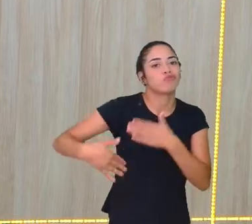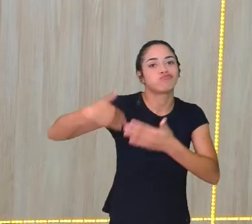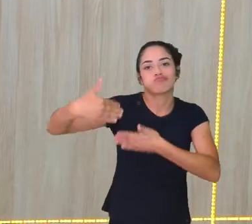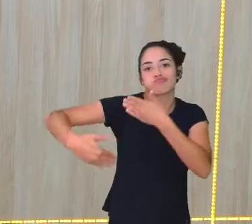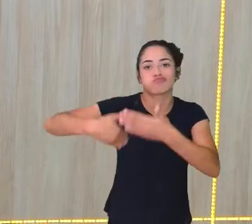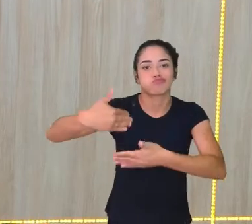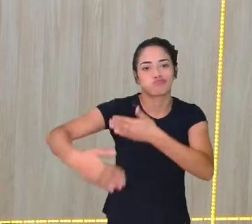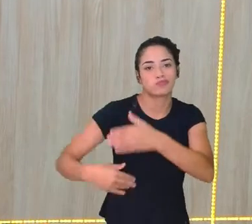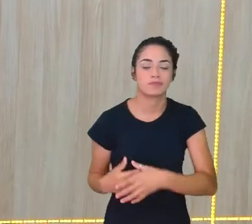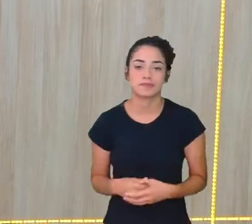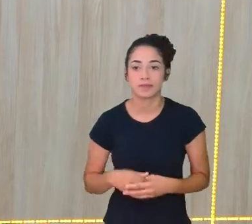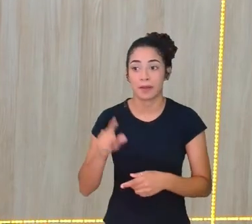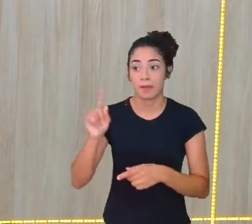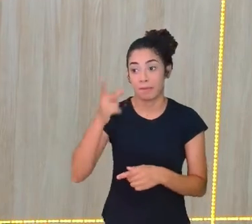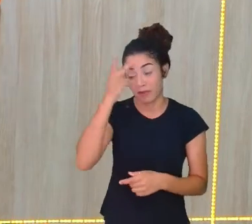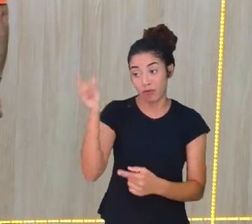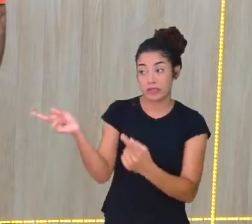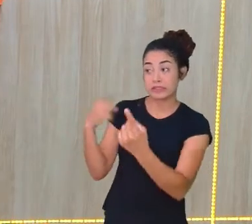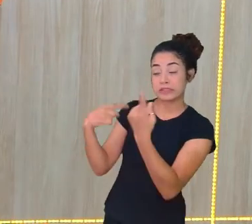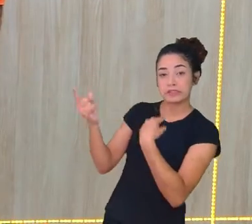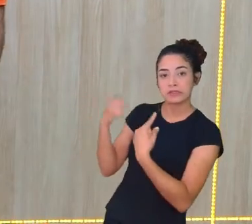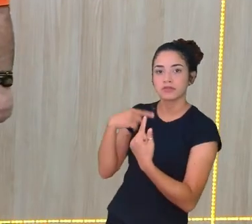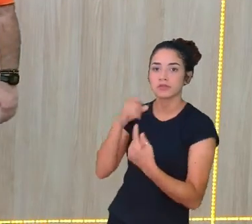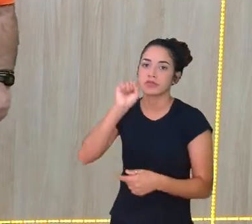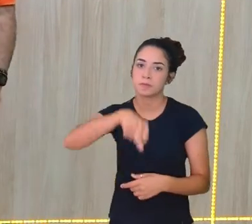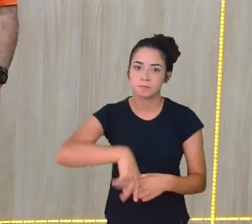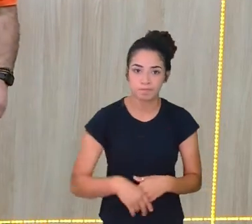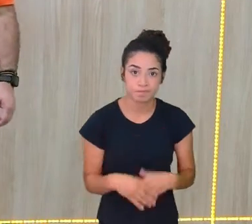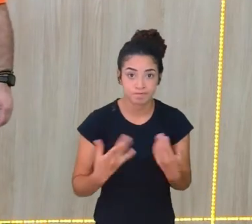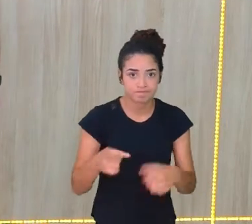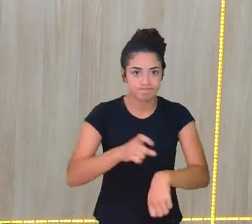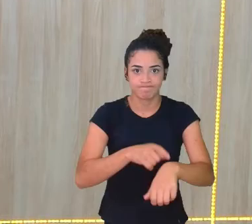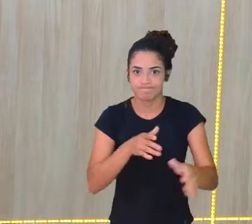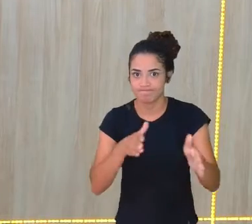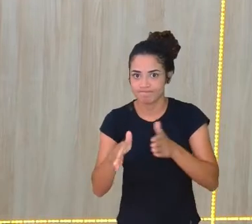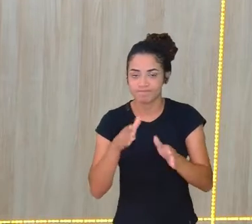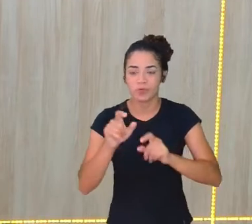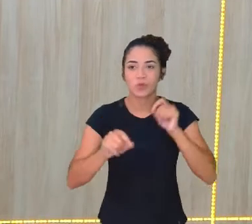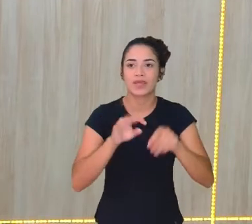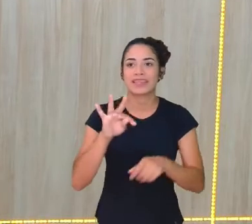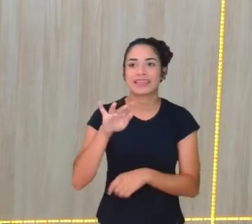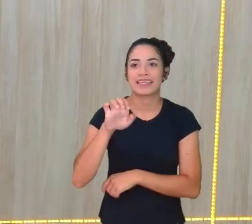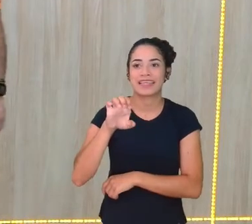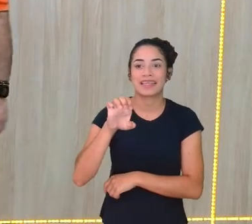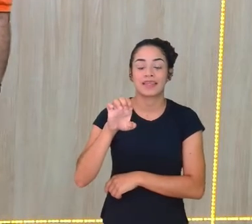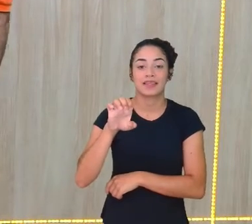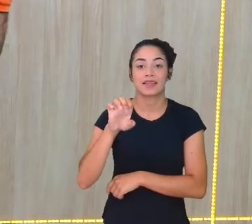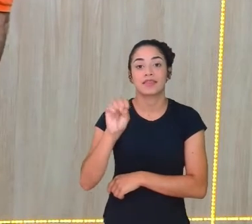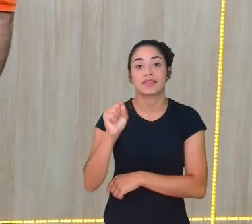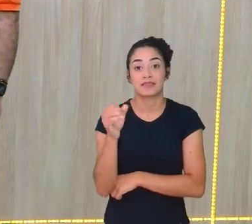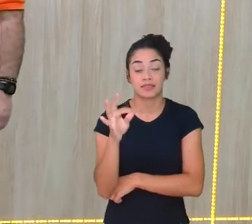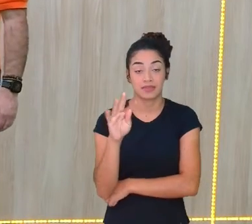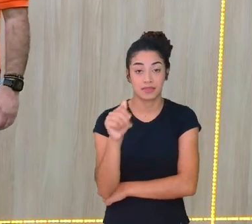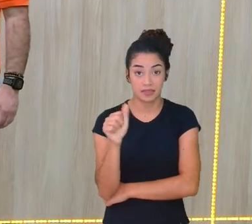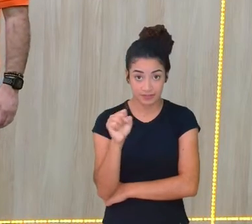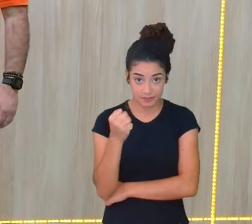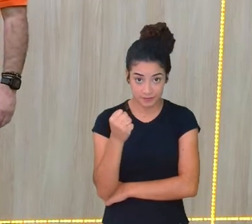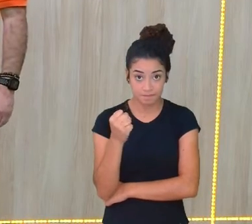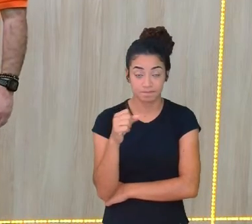do Senhor. Mas chegou um momento em que os tetas, certo?